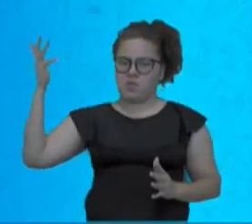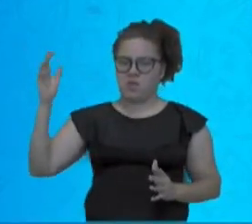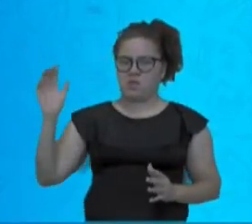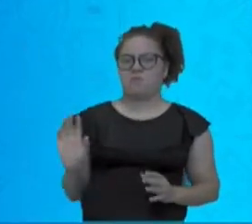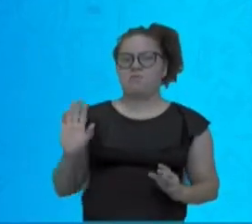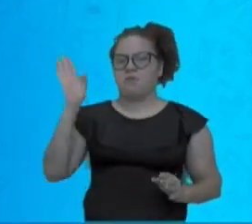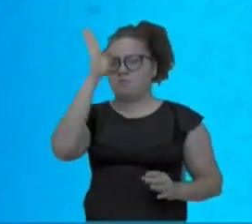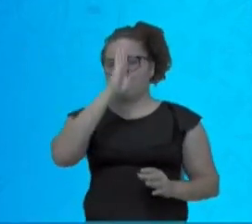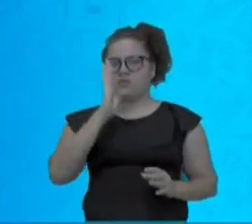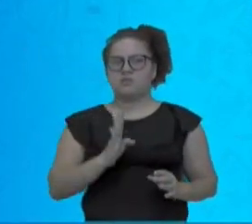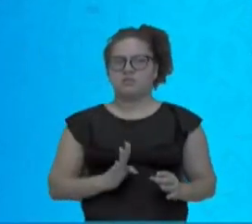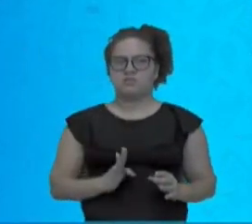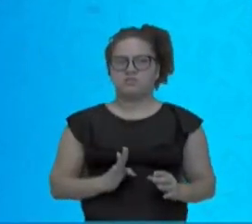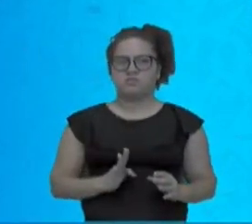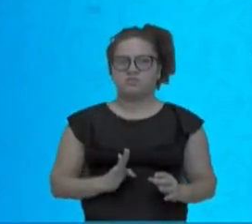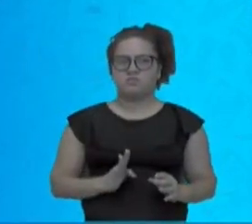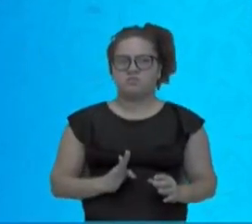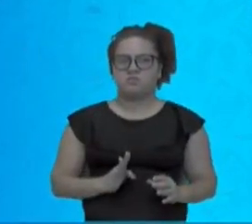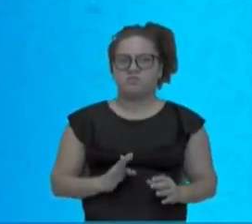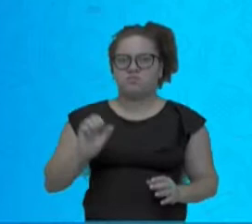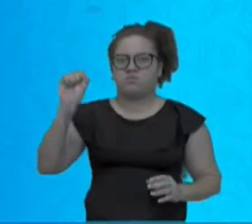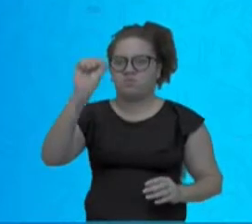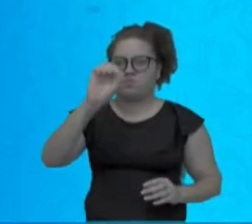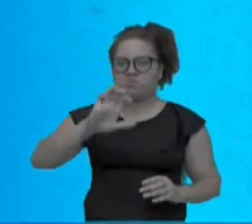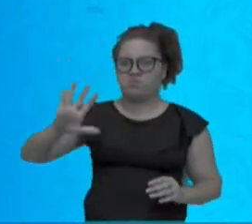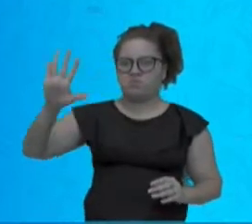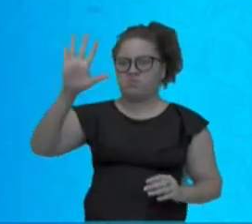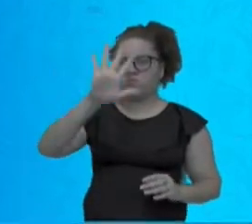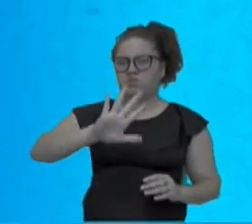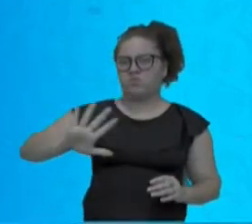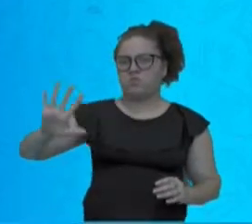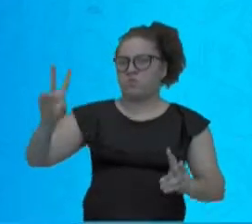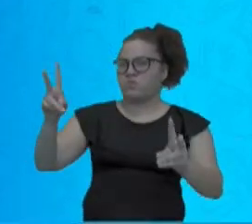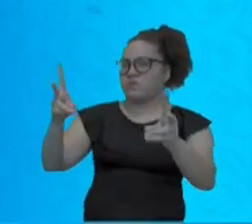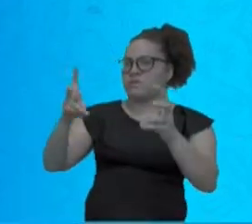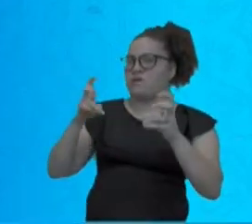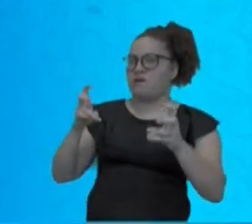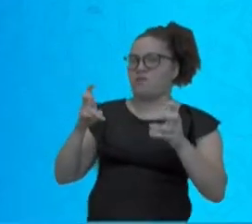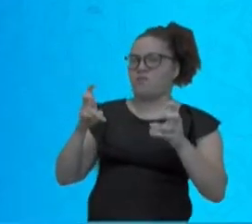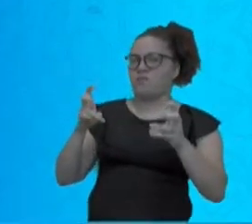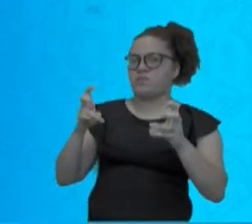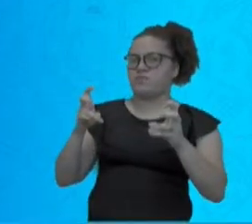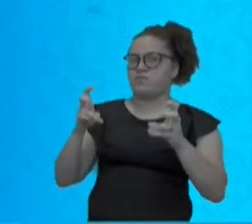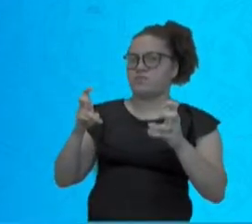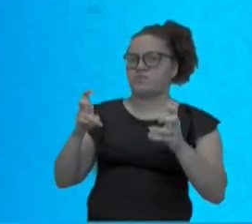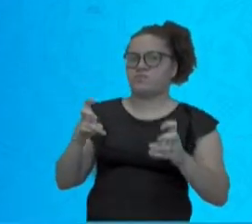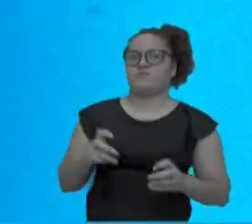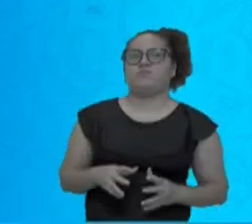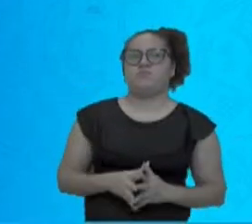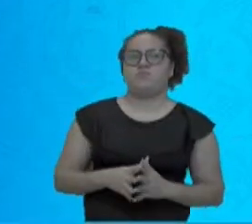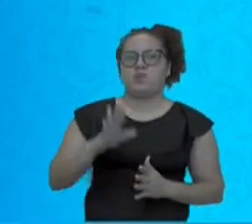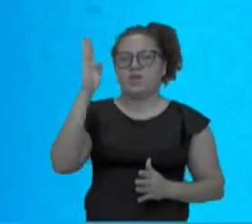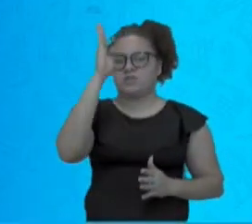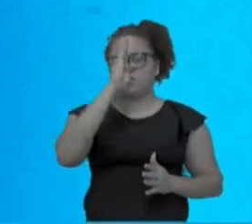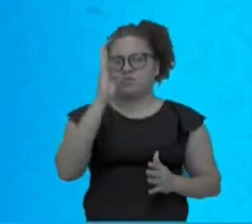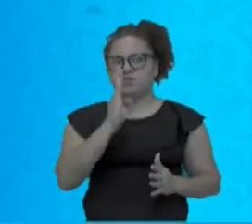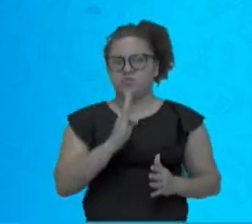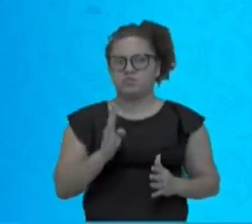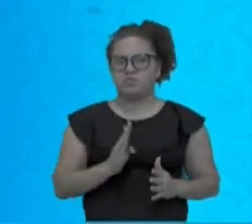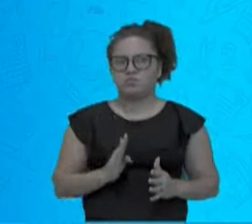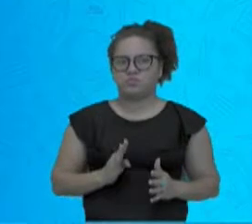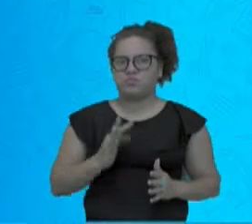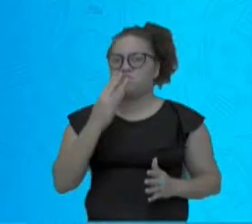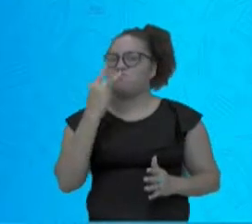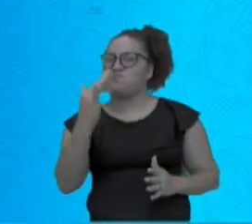Brasil. Então esse mapa representa o território e essas cores, cada uma delas,